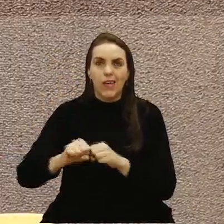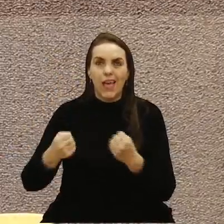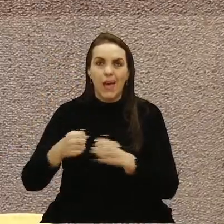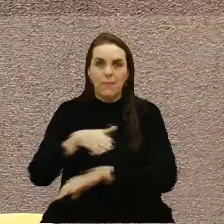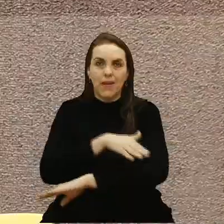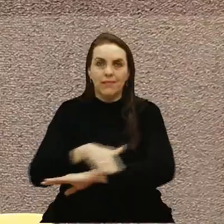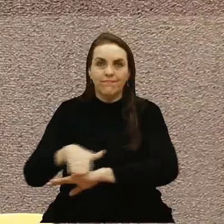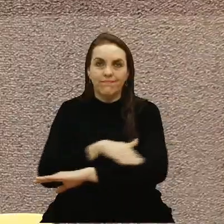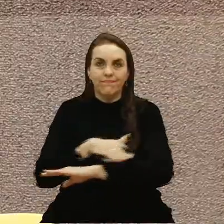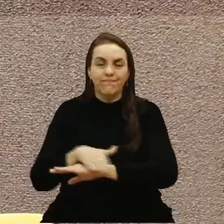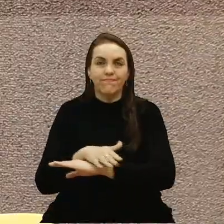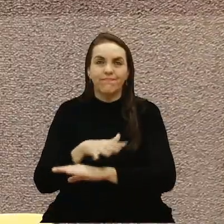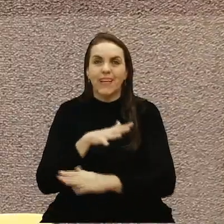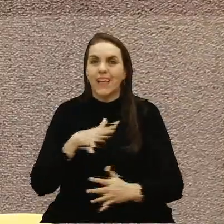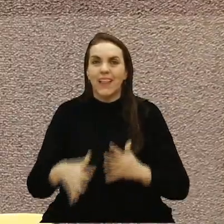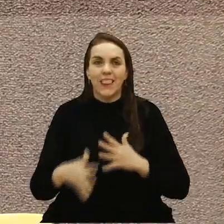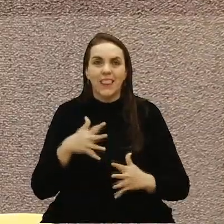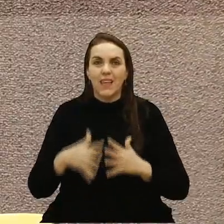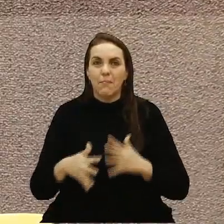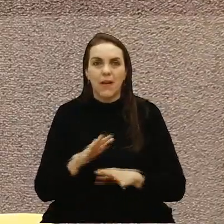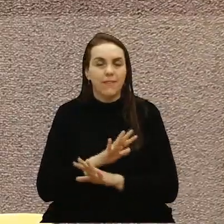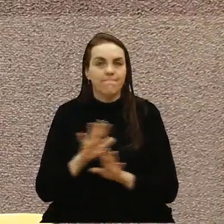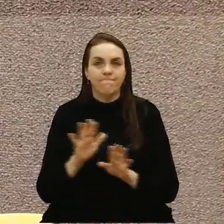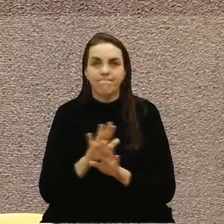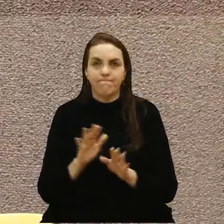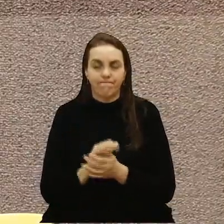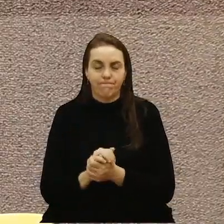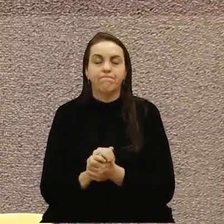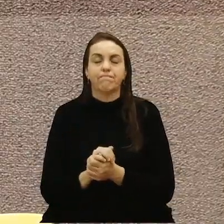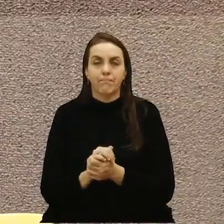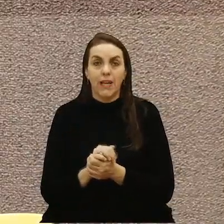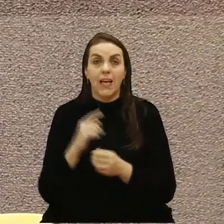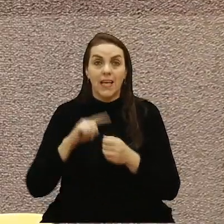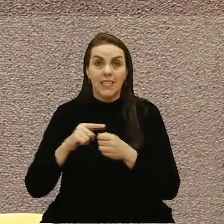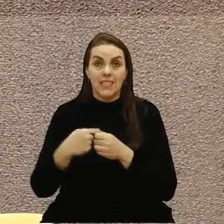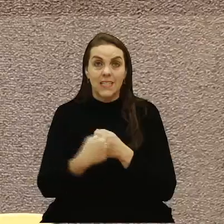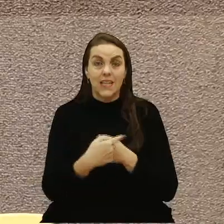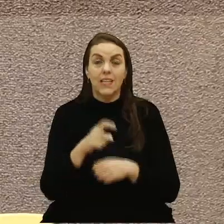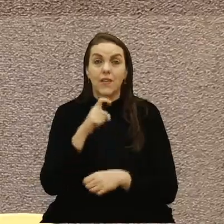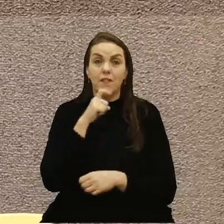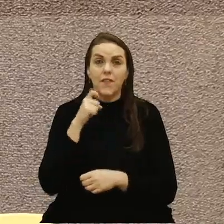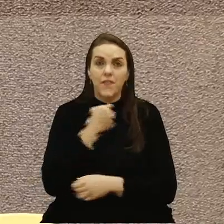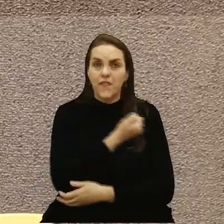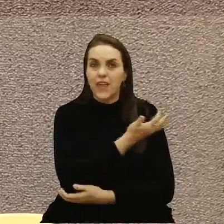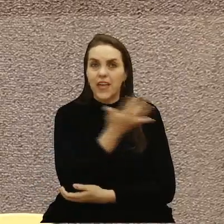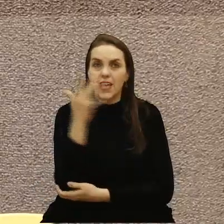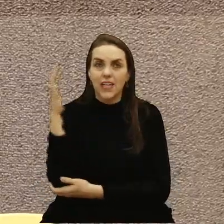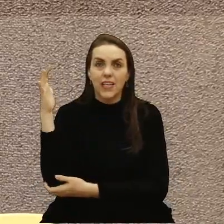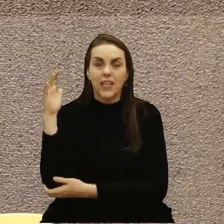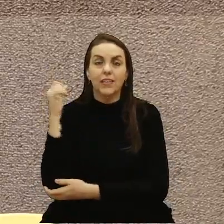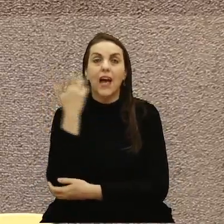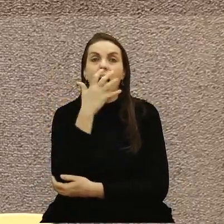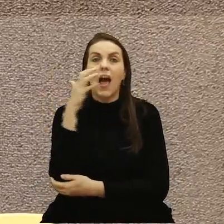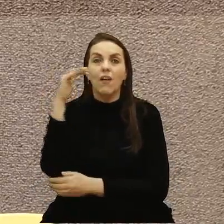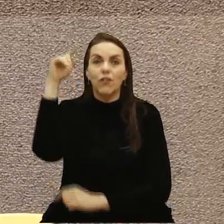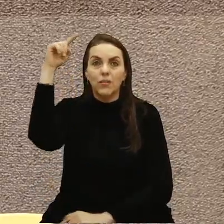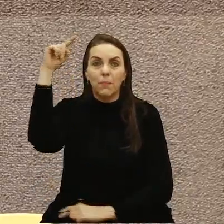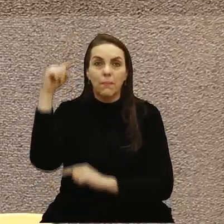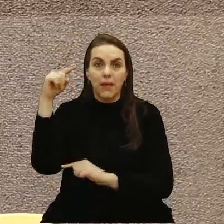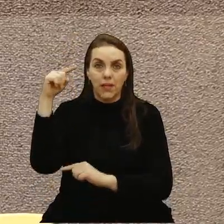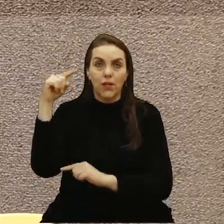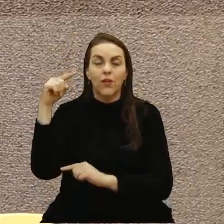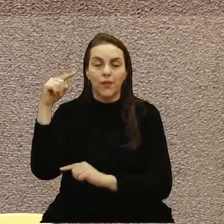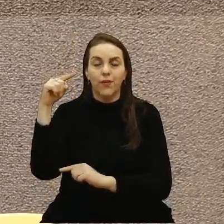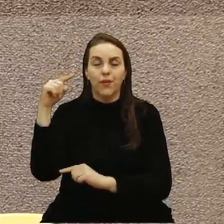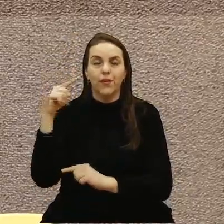crie transtorno, né? A cidade vai ficar bem mais verde do que ela está hoje, mas com árvores pequenas, que não crescem muito